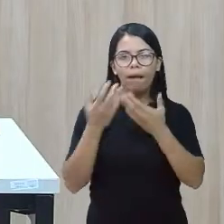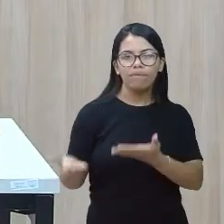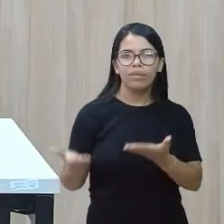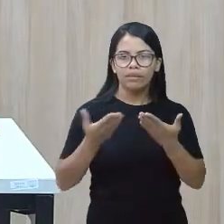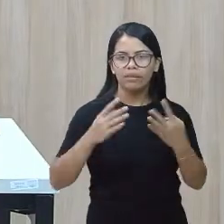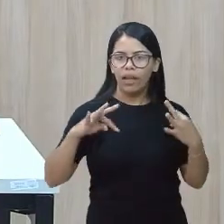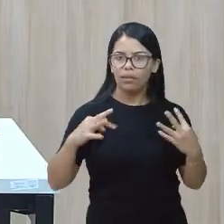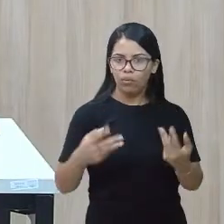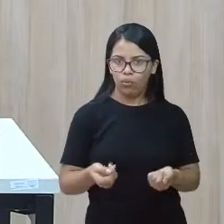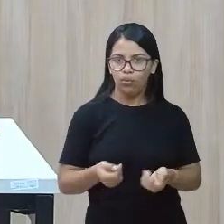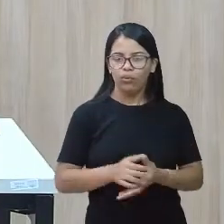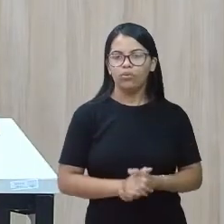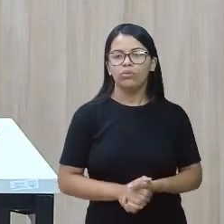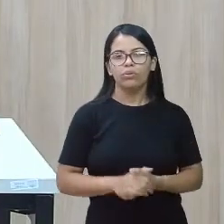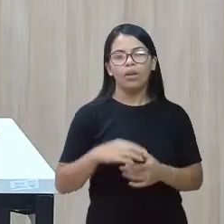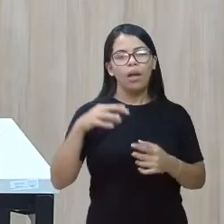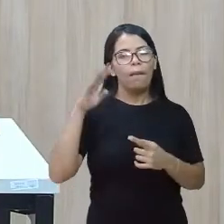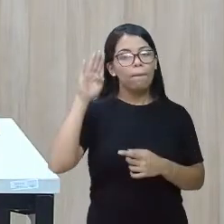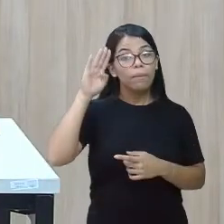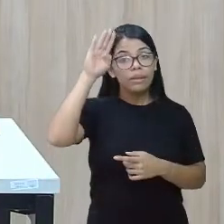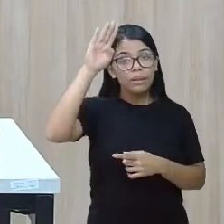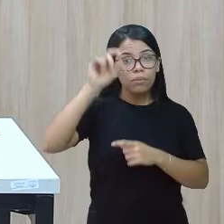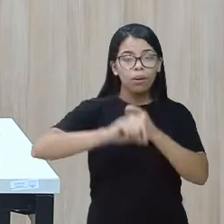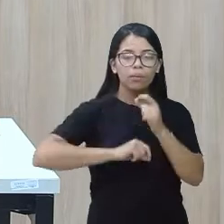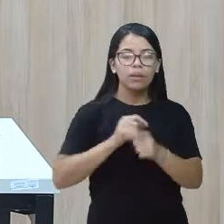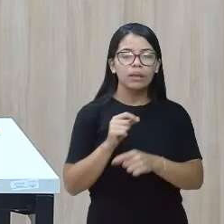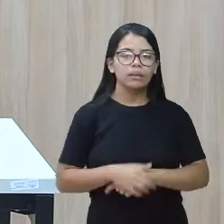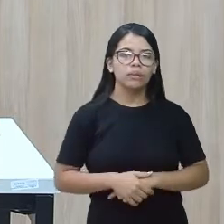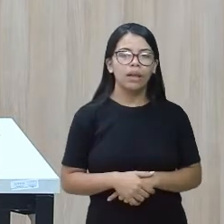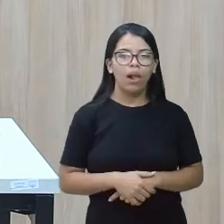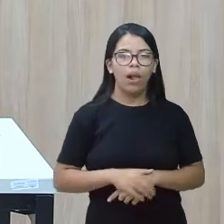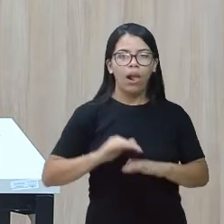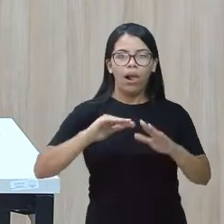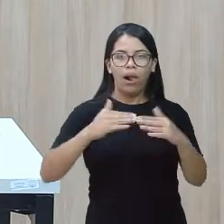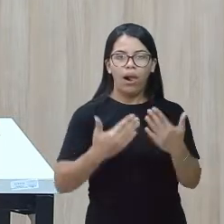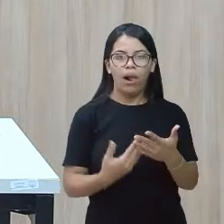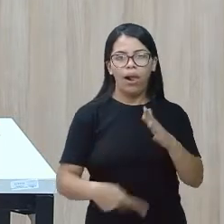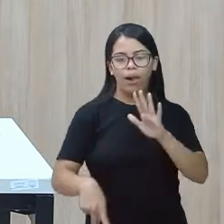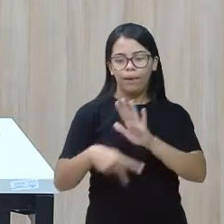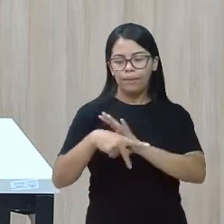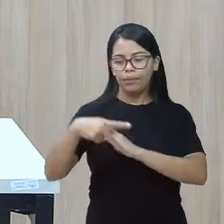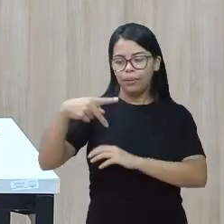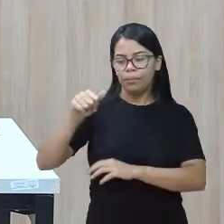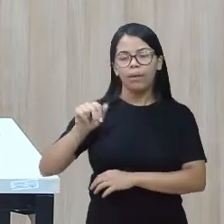a todos, né? Principalmente aí, né, da Escola de Paulo, né,